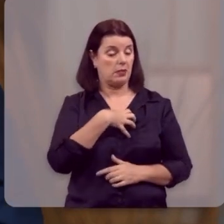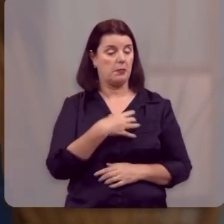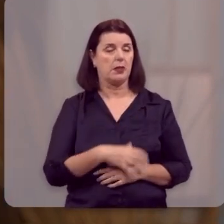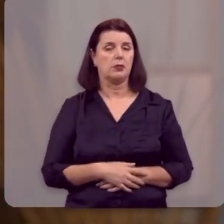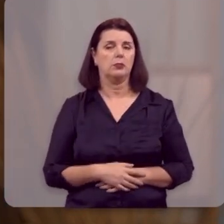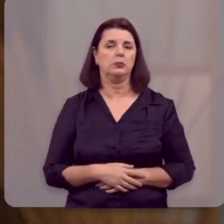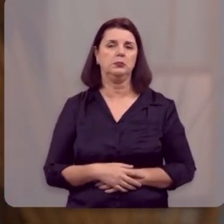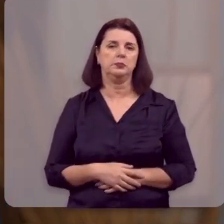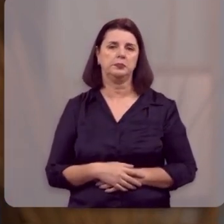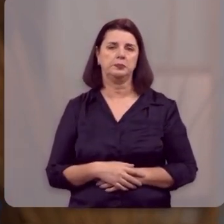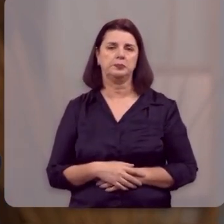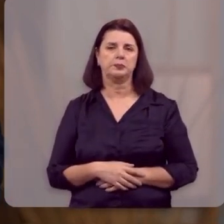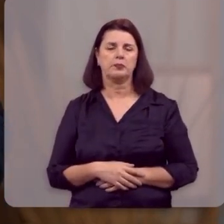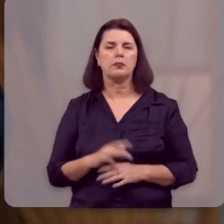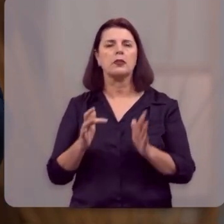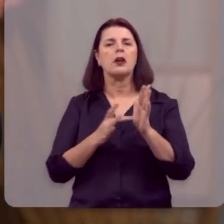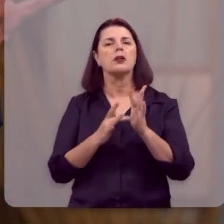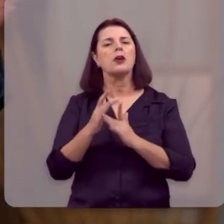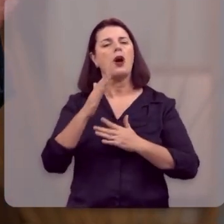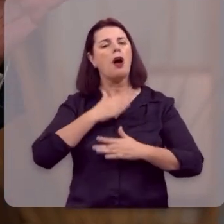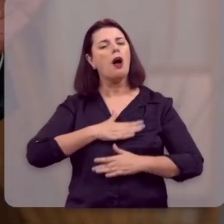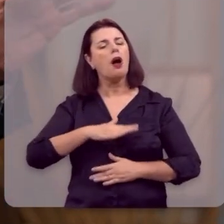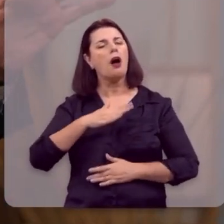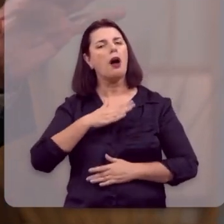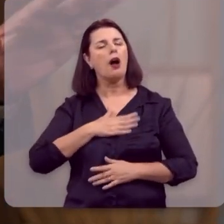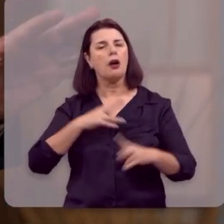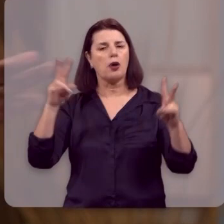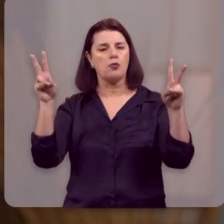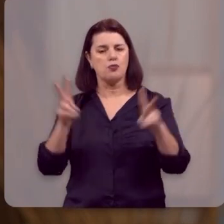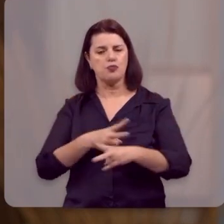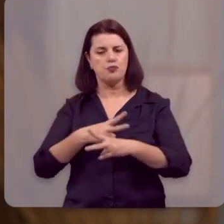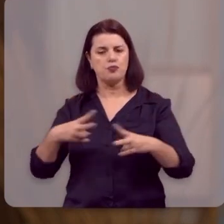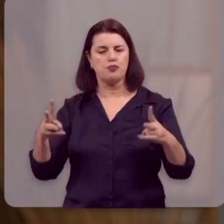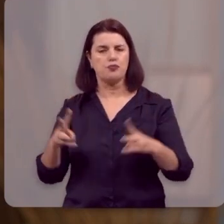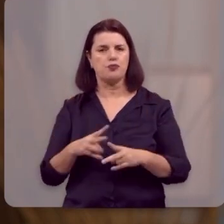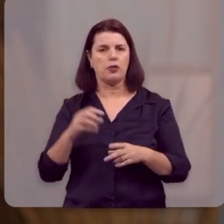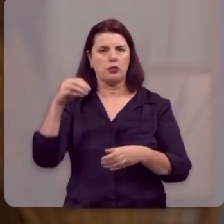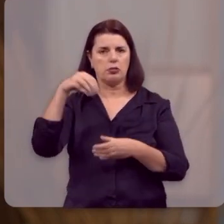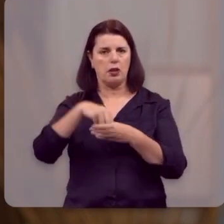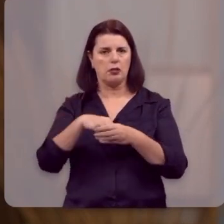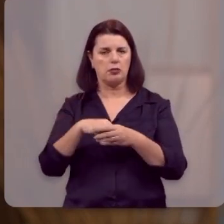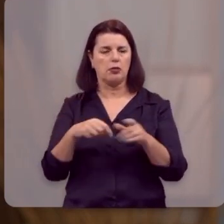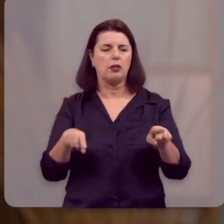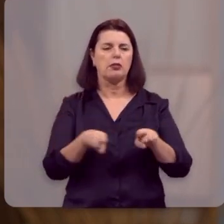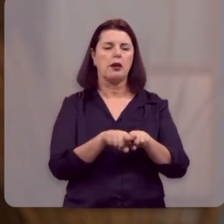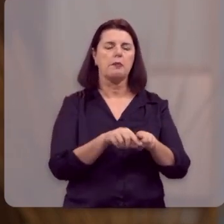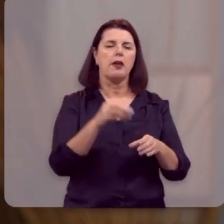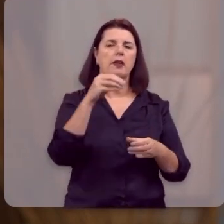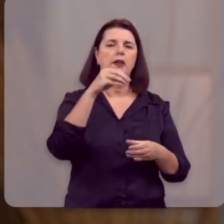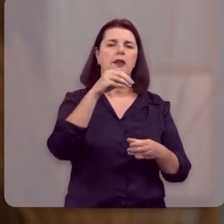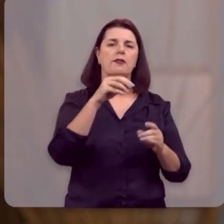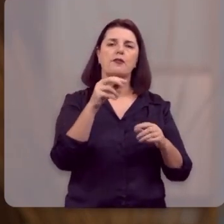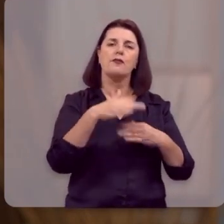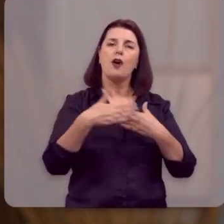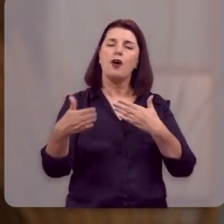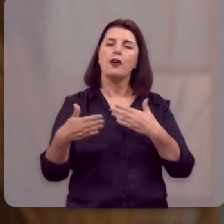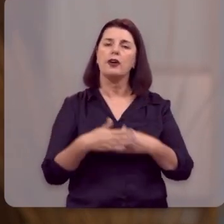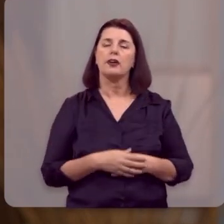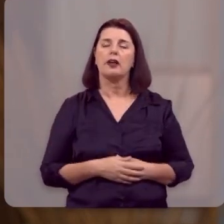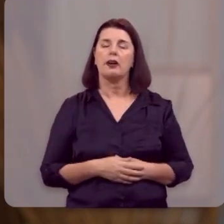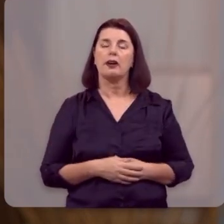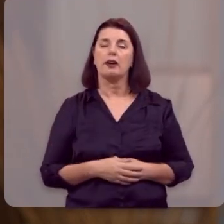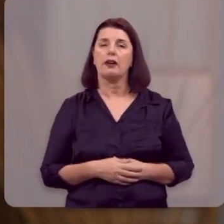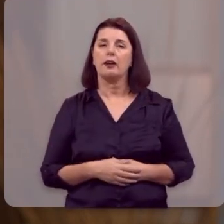sentimento. E Jesus acalma tanto a tempestade de fora como a tempestade de dentro. Ele acalma